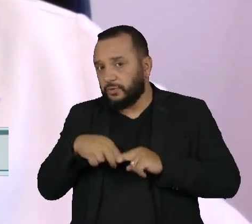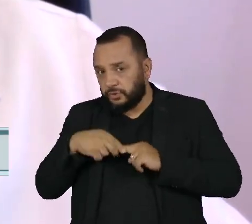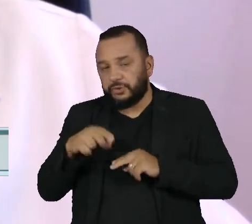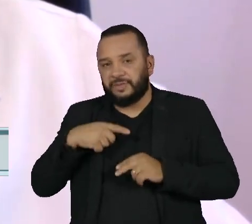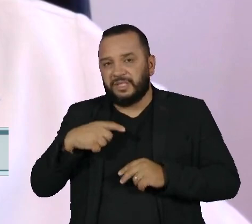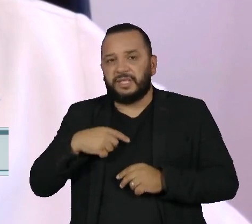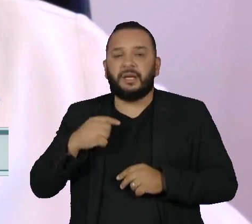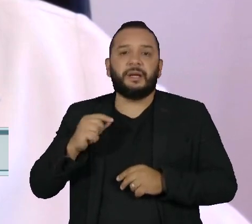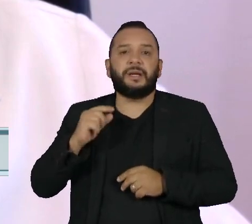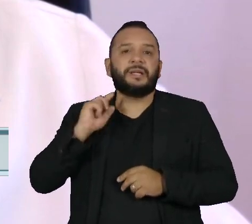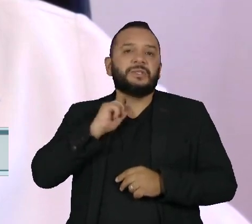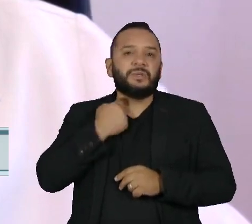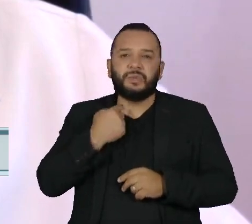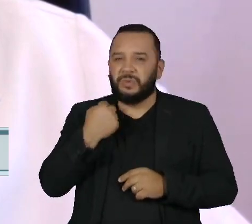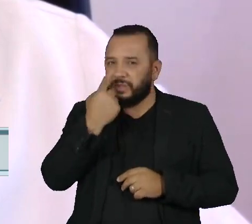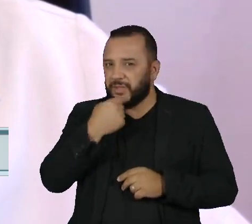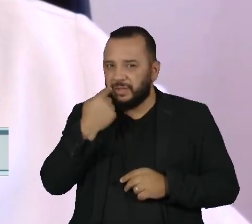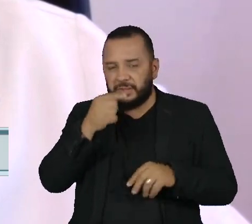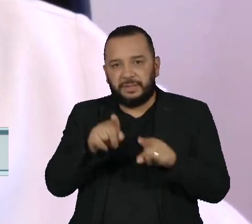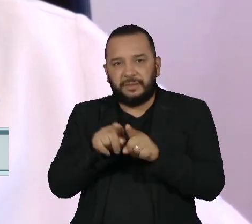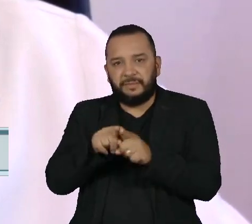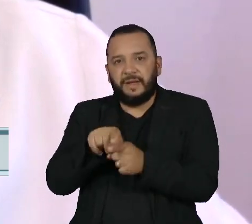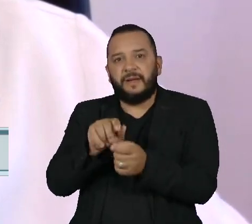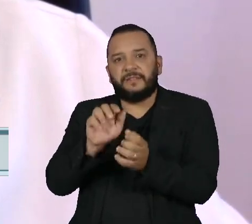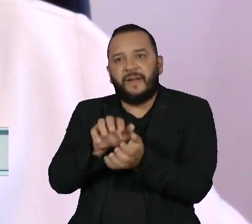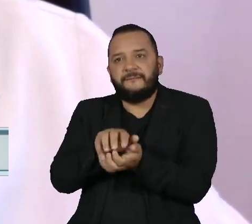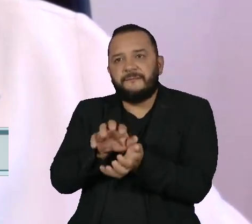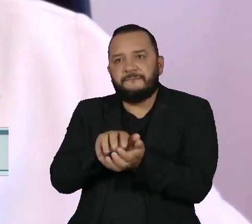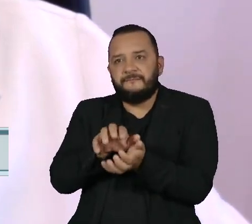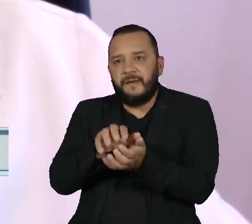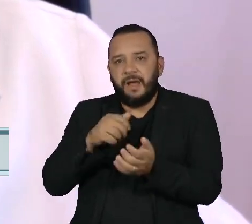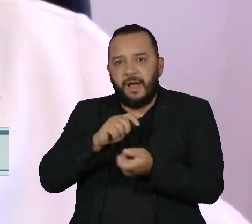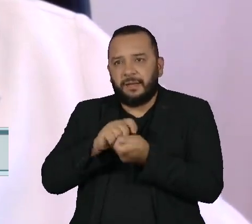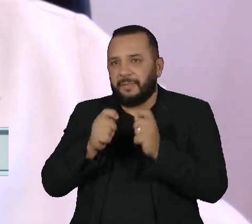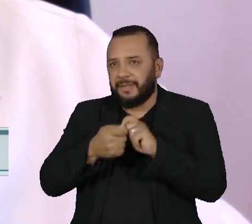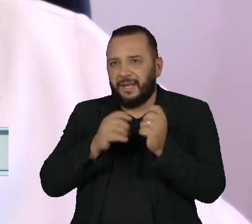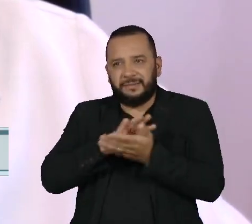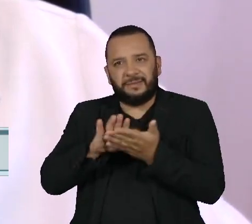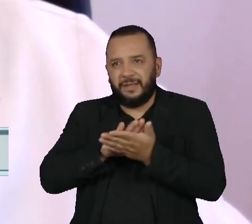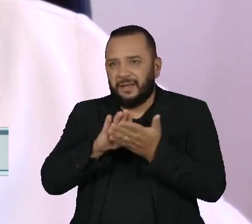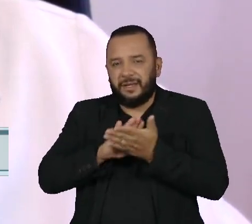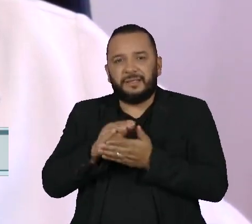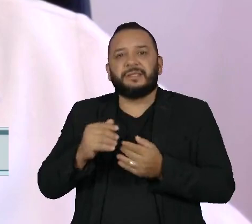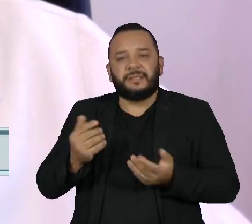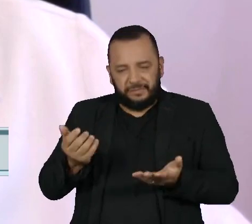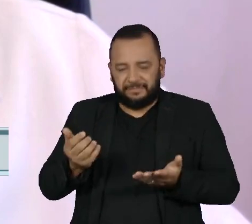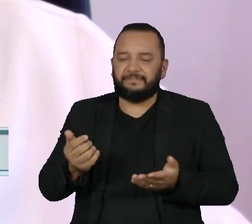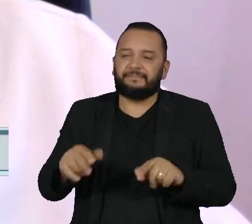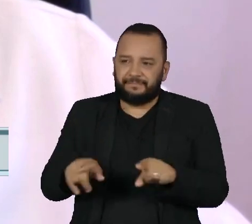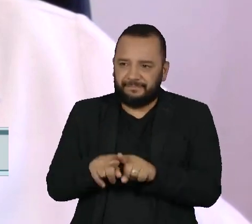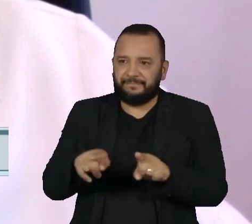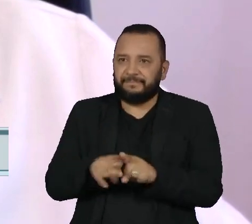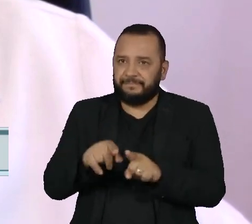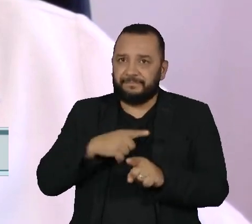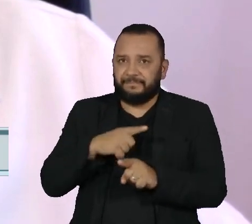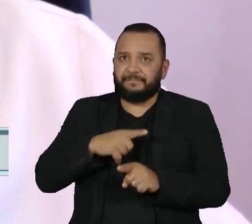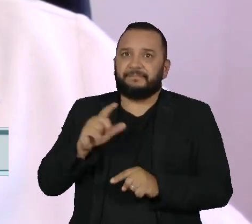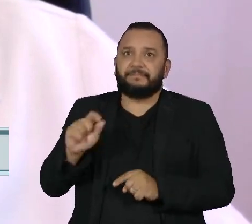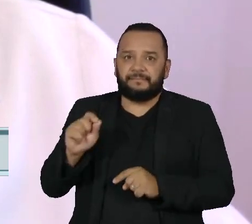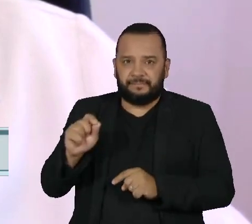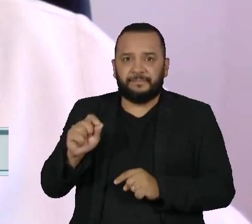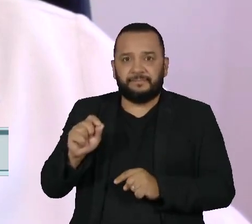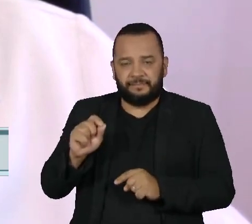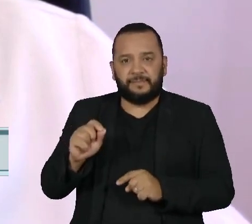higiene oral, próteses mal adaptadas que promovem trauma, e há inclusive uma correlação também com questões